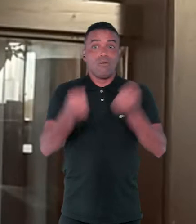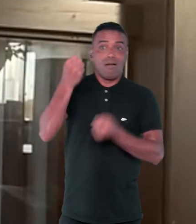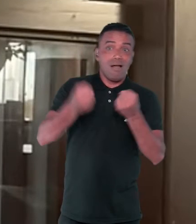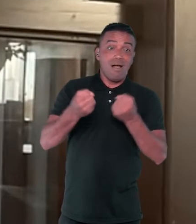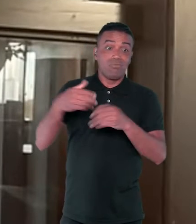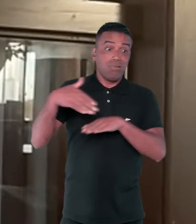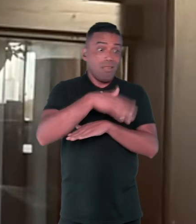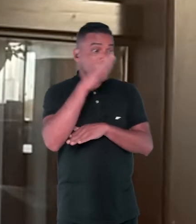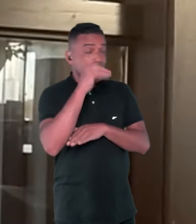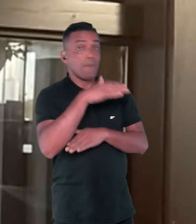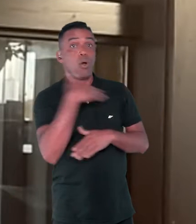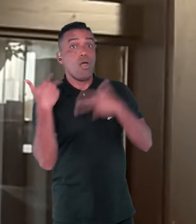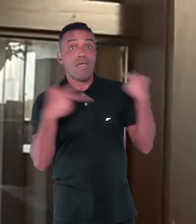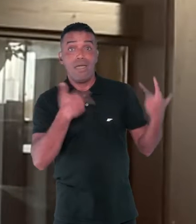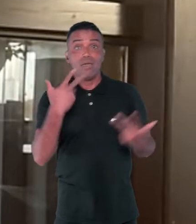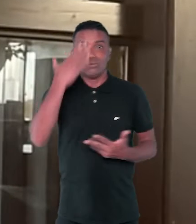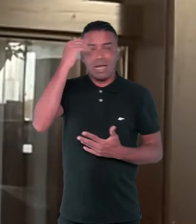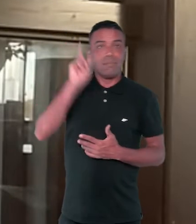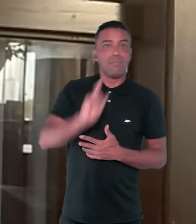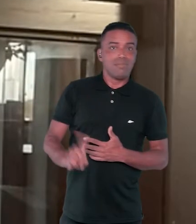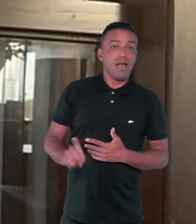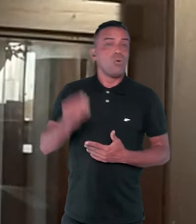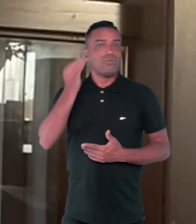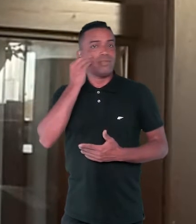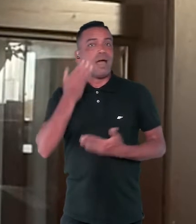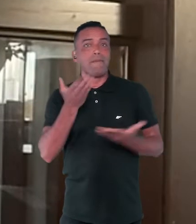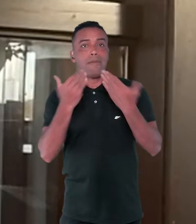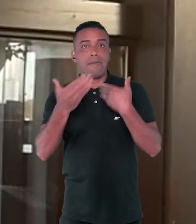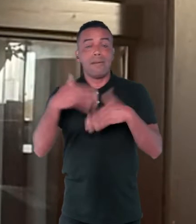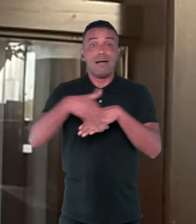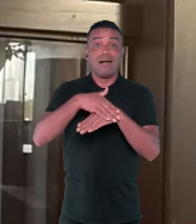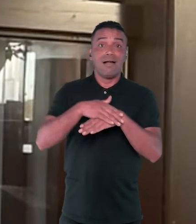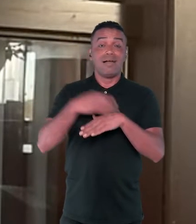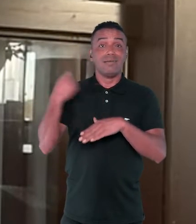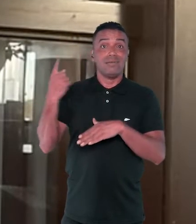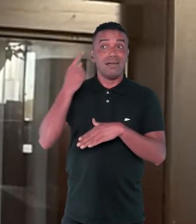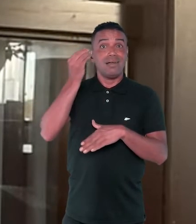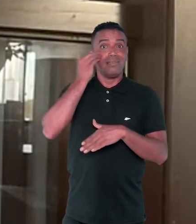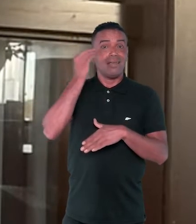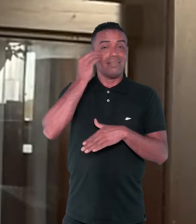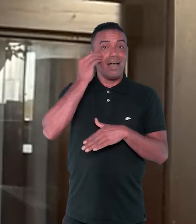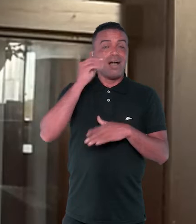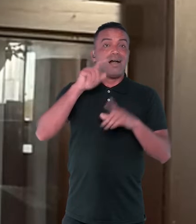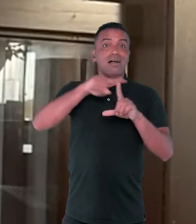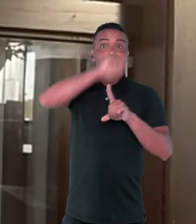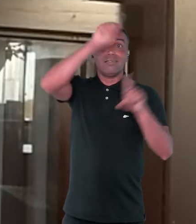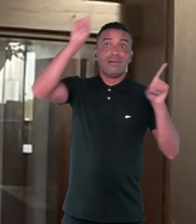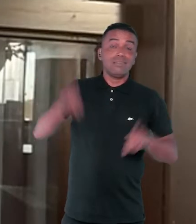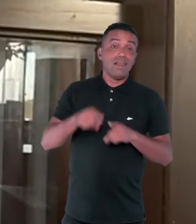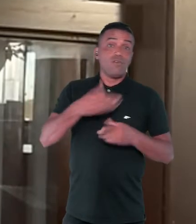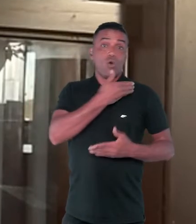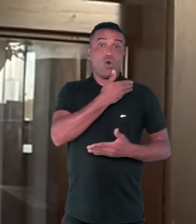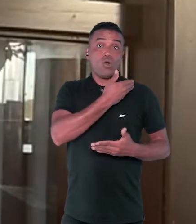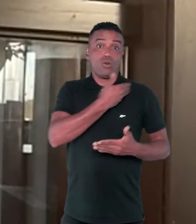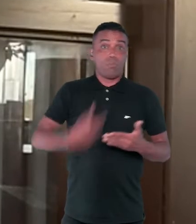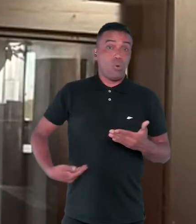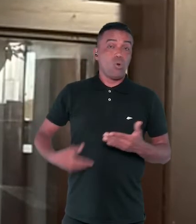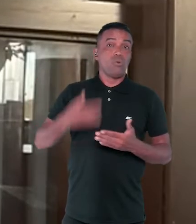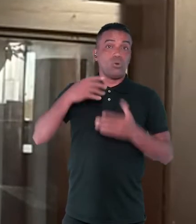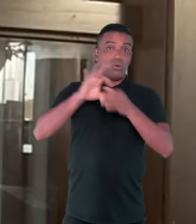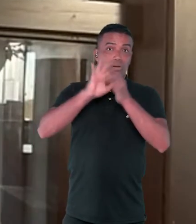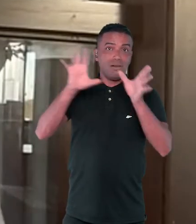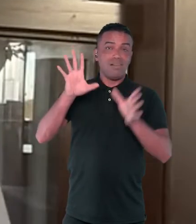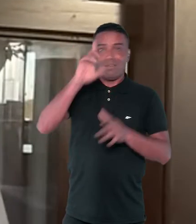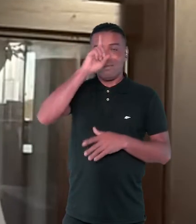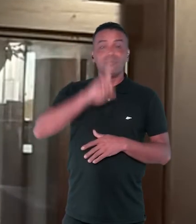Será que matou alguém? Já se sabe, não sabe? Tentar conversar. Aí depois você ia para a luta de arrumar um telefone público, ligar para a emissora, me põe